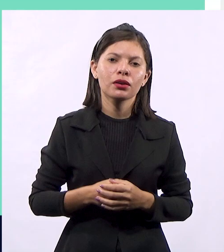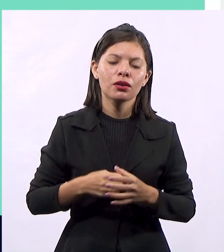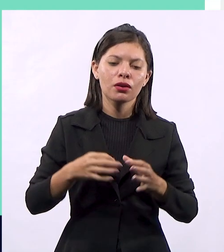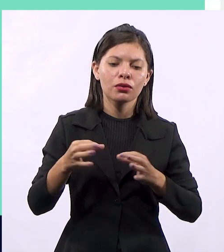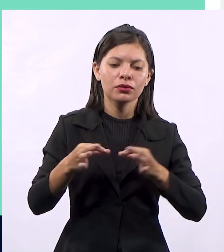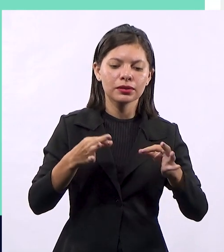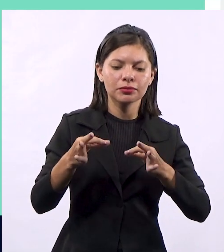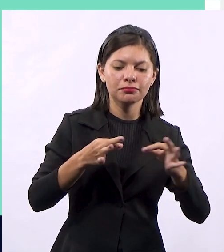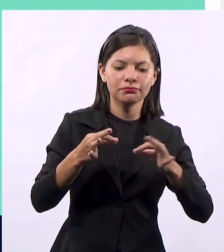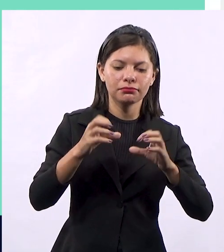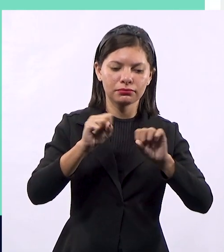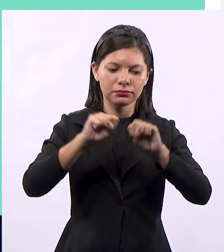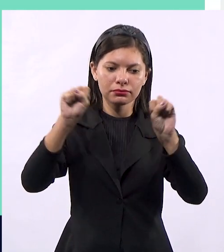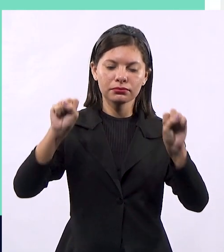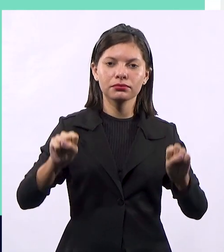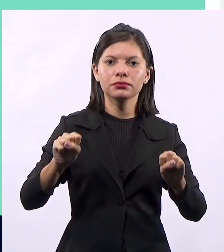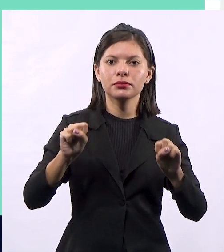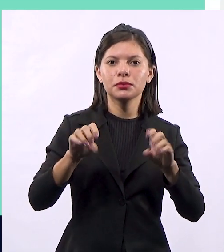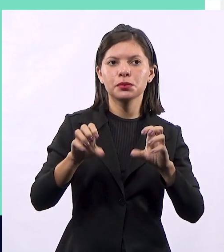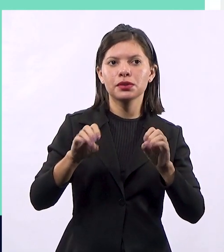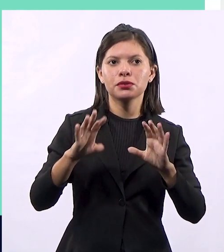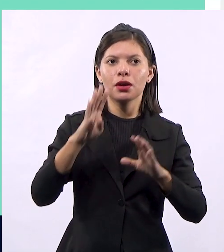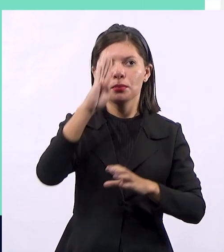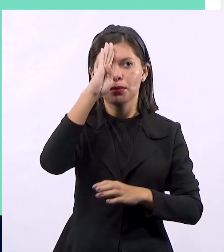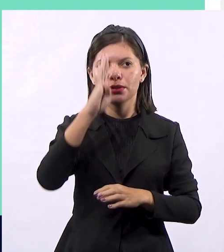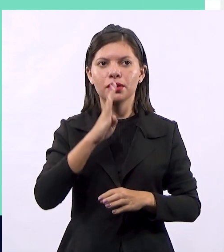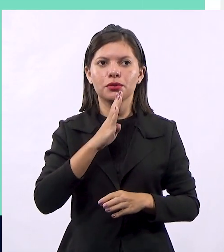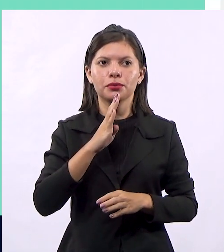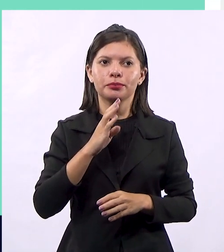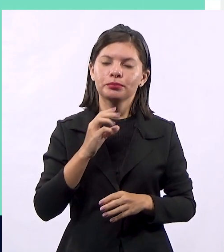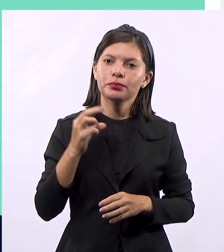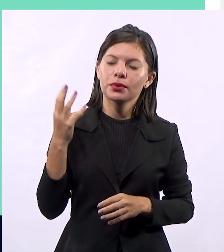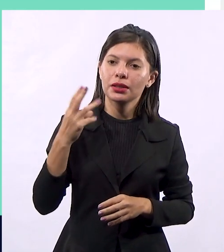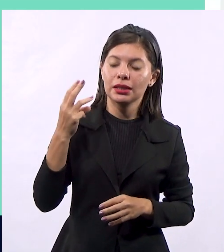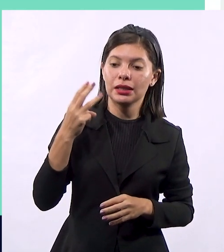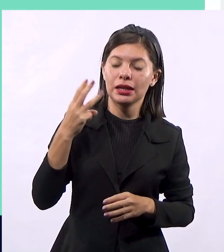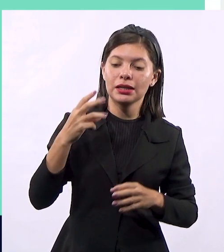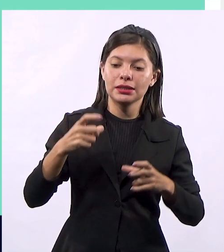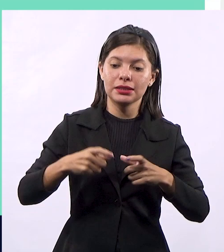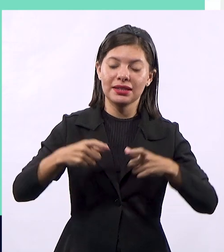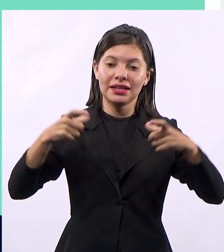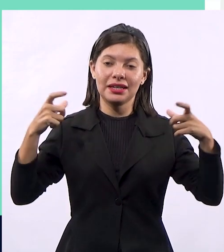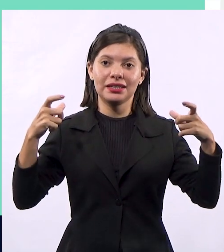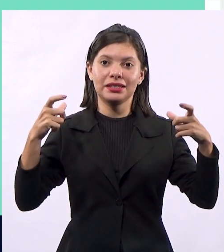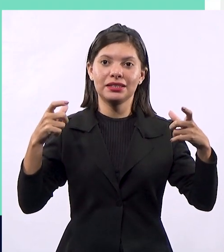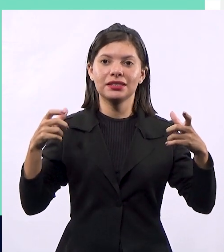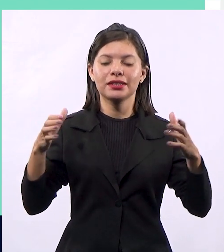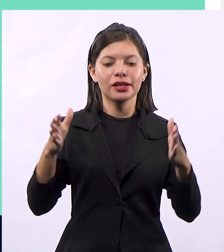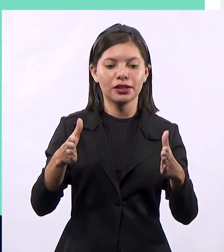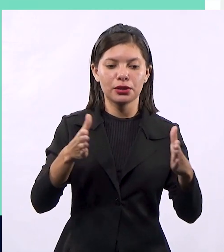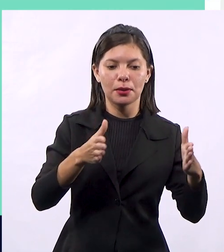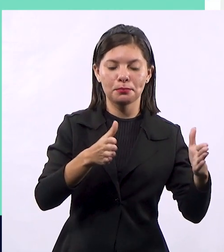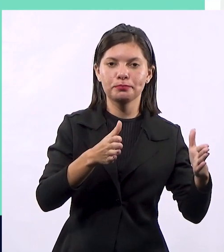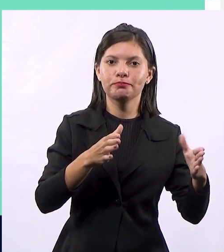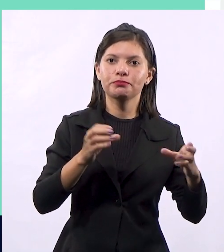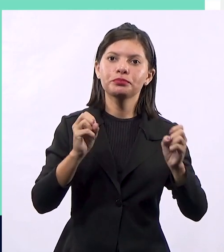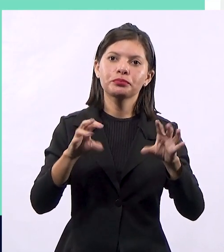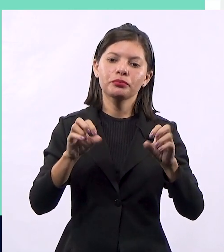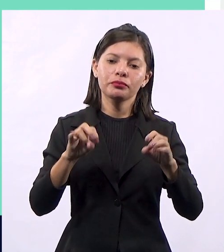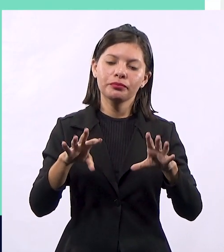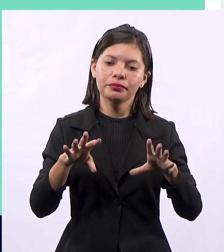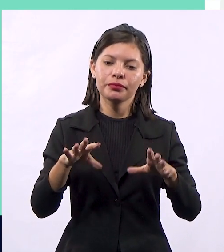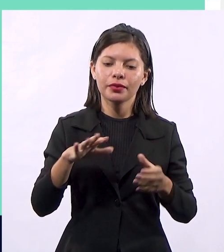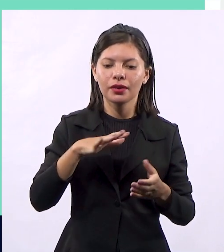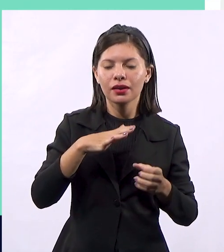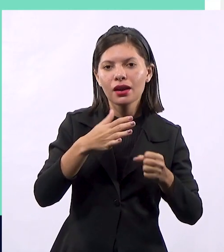Educação, e a gente tem como que é organizado o sistema educacional brasileiro. Então, nós temos 3 grandes etapas da